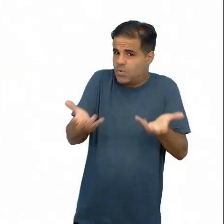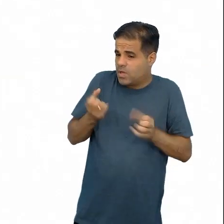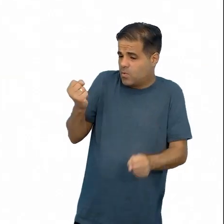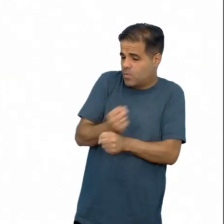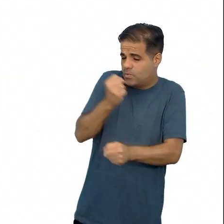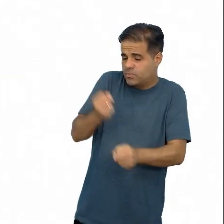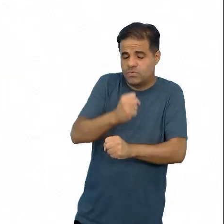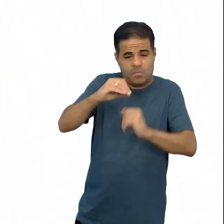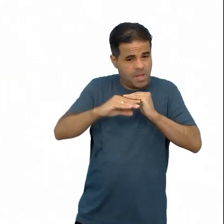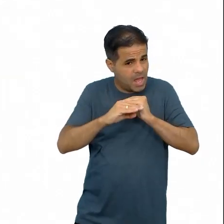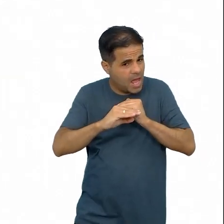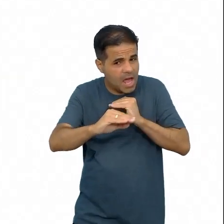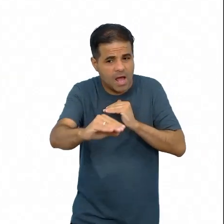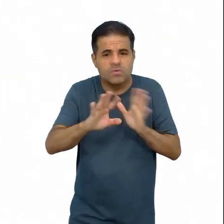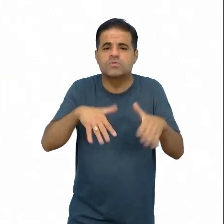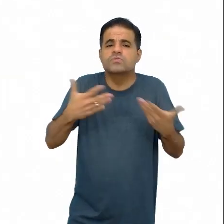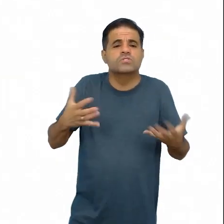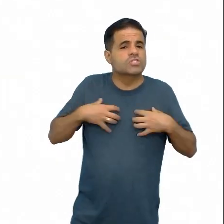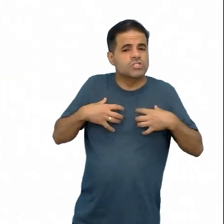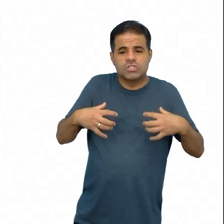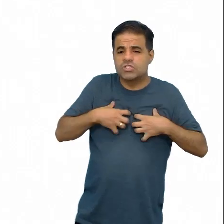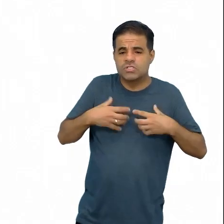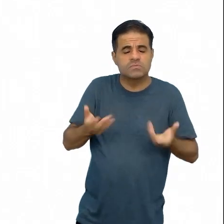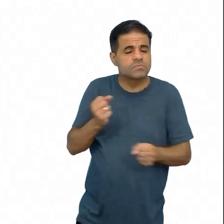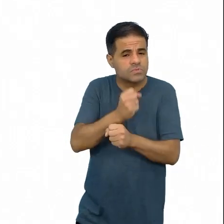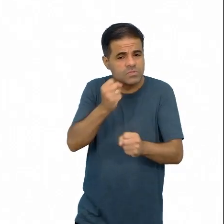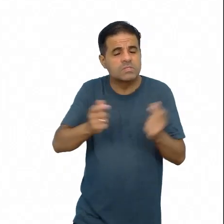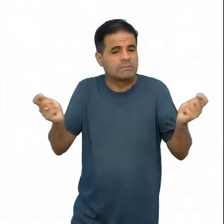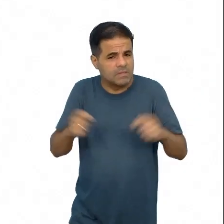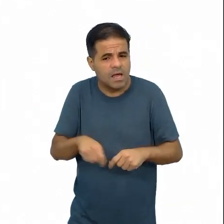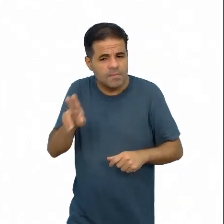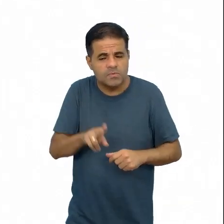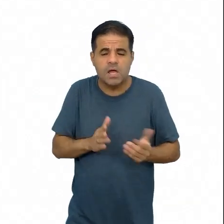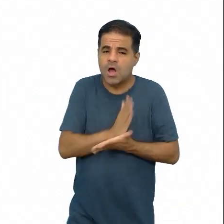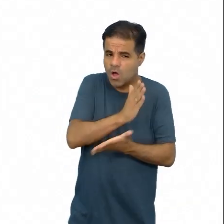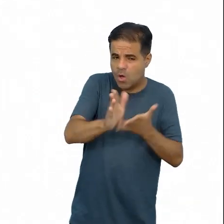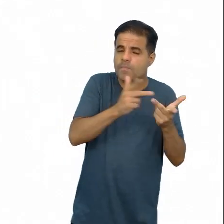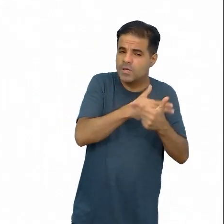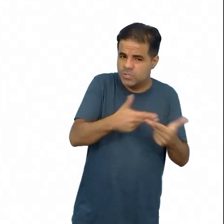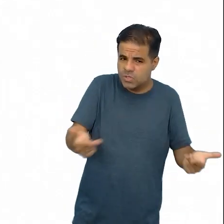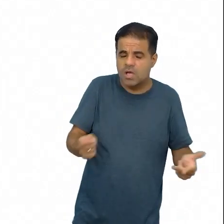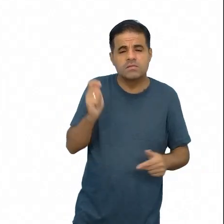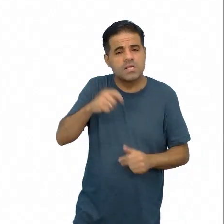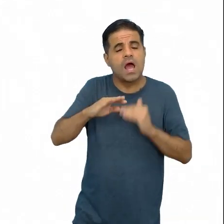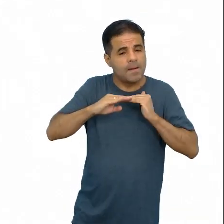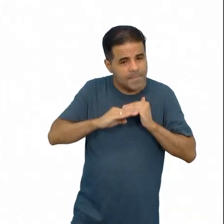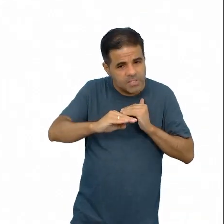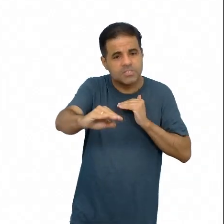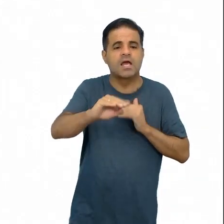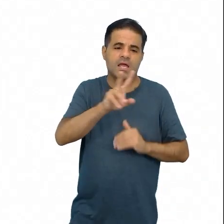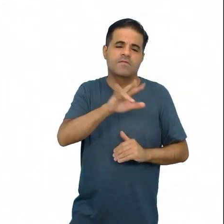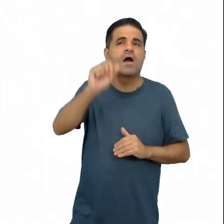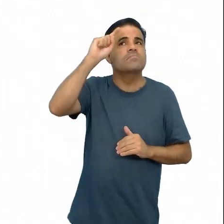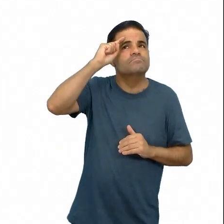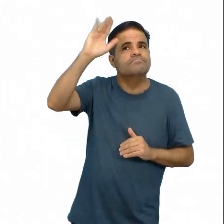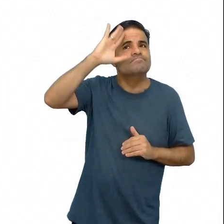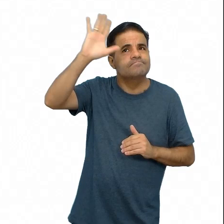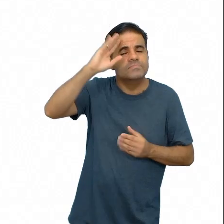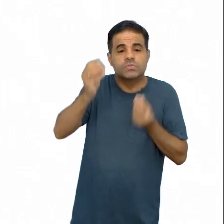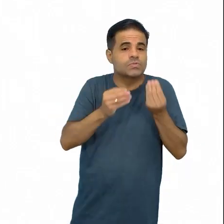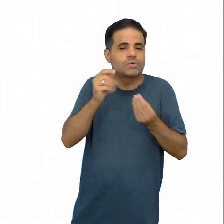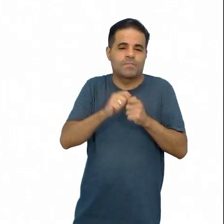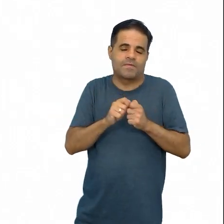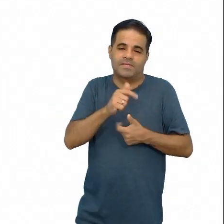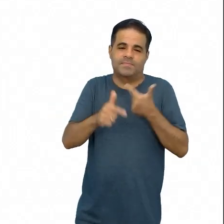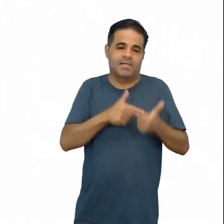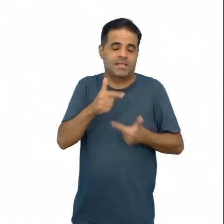uma calçada, vamos por quais são os tipos de pavimentação que eu posso usar, algumas coisas dessa forma, ou seja, a partir dali que ele vai pensar em como que ele vai